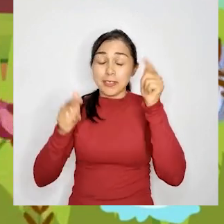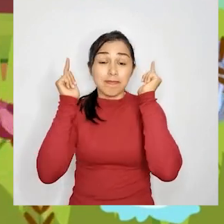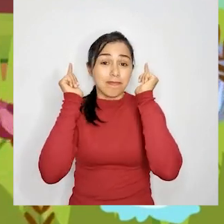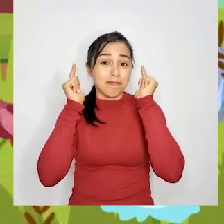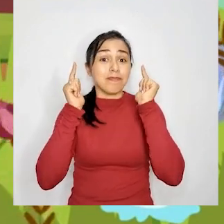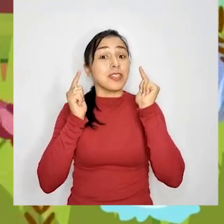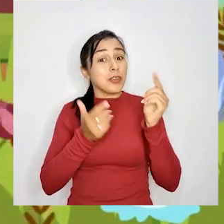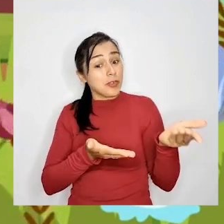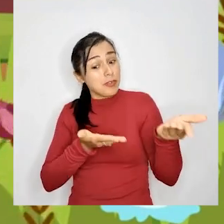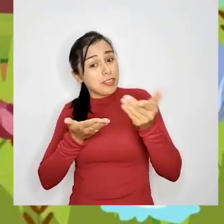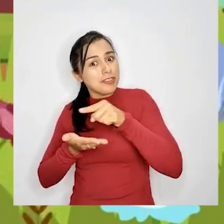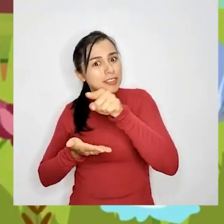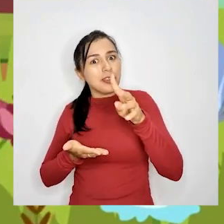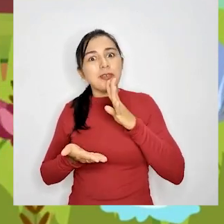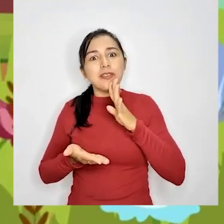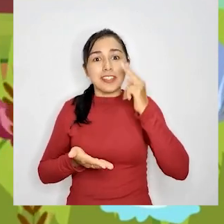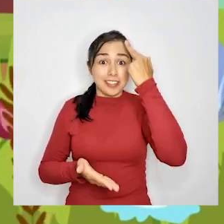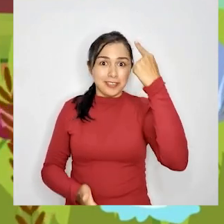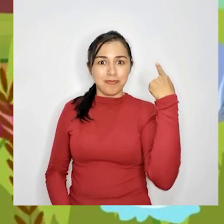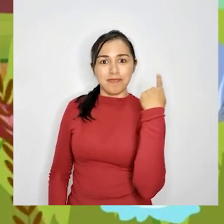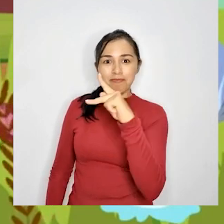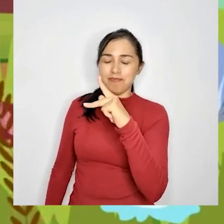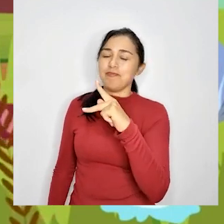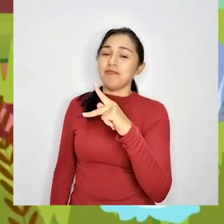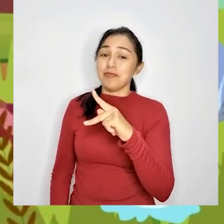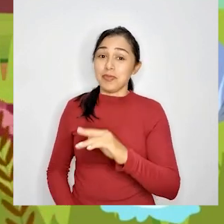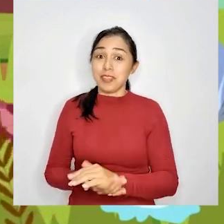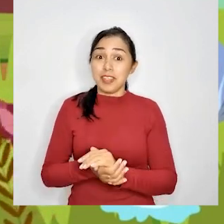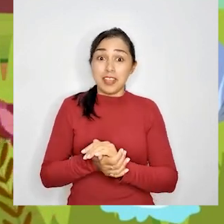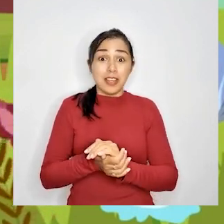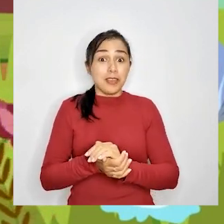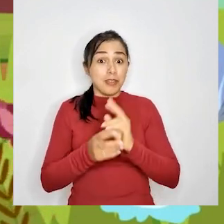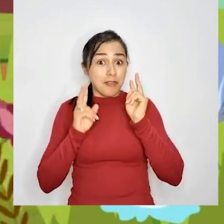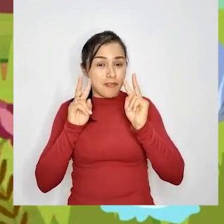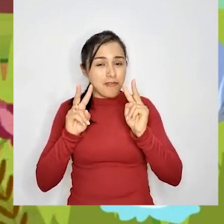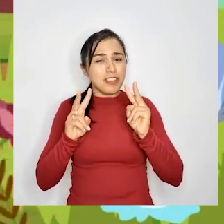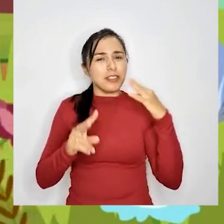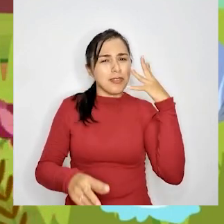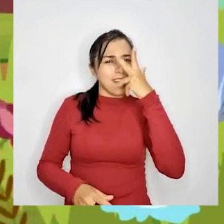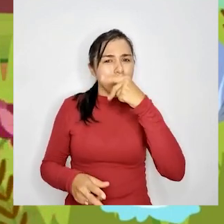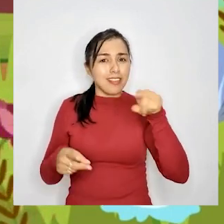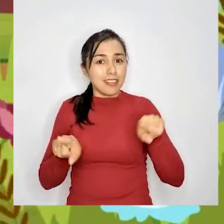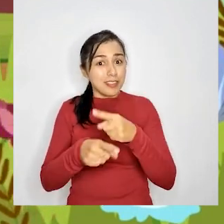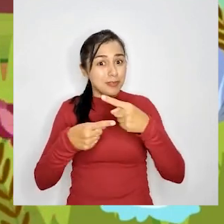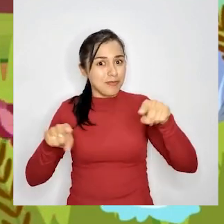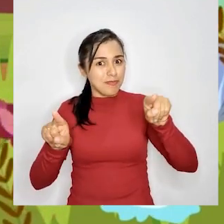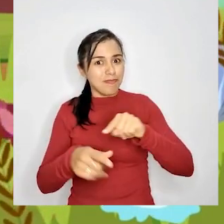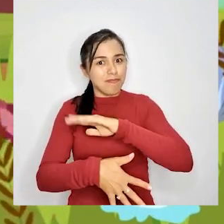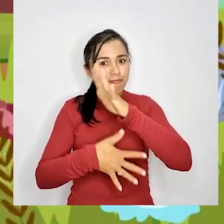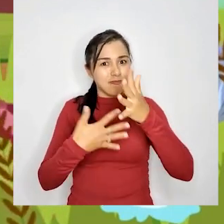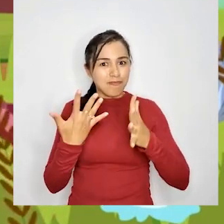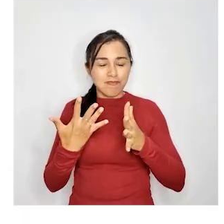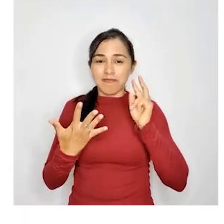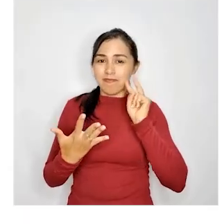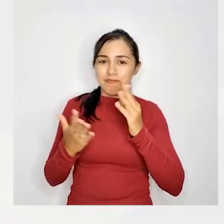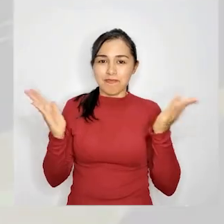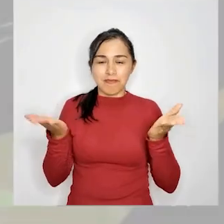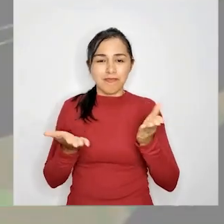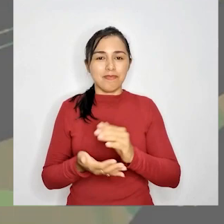conhecer um pouco da história dela ouvindo uma linda música, uma história cantada. Vamos lá?